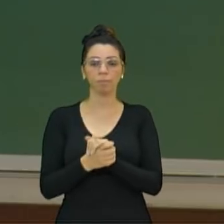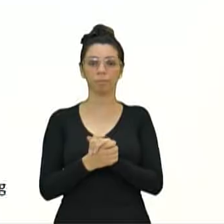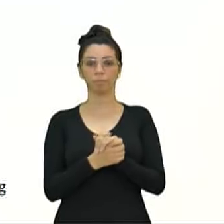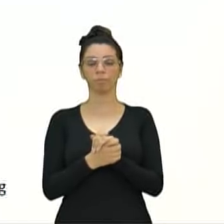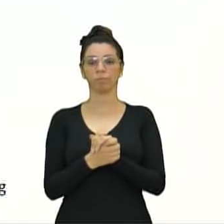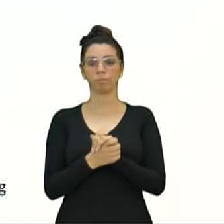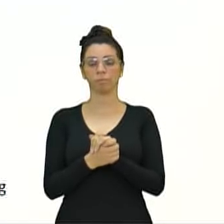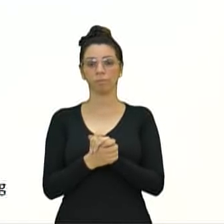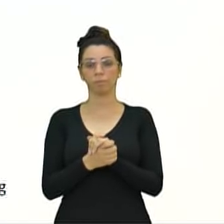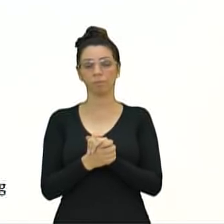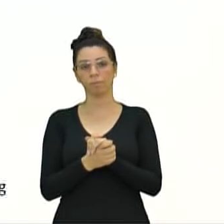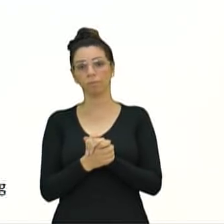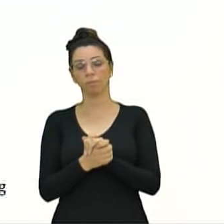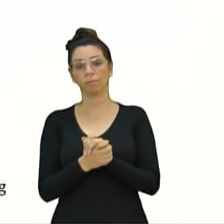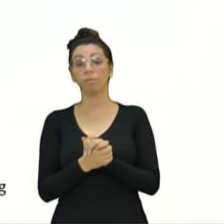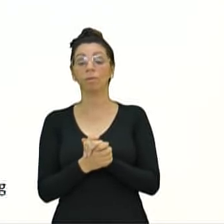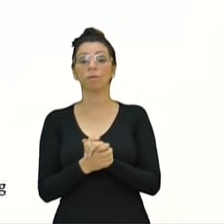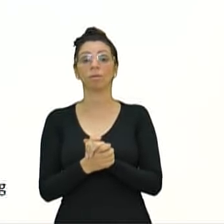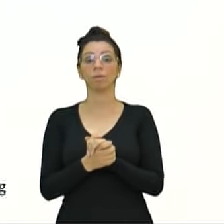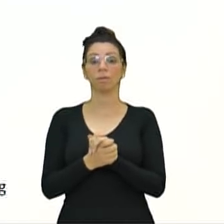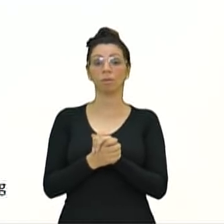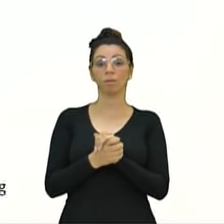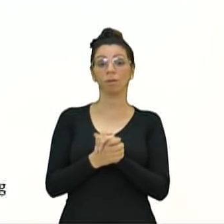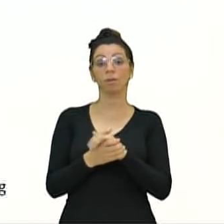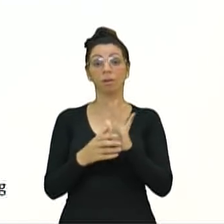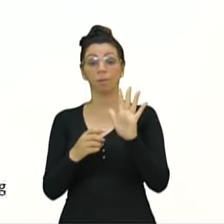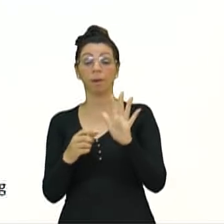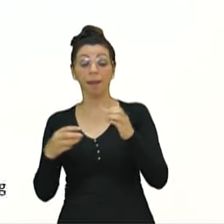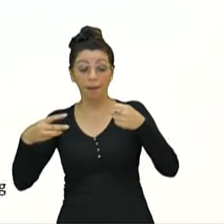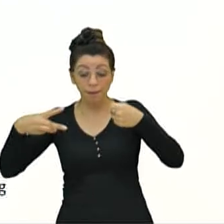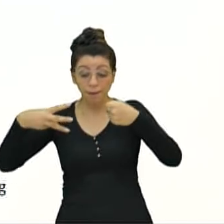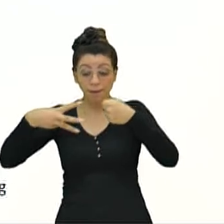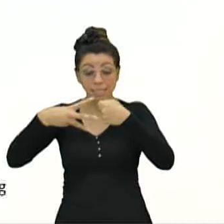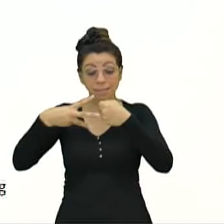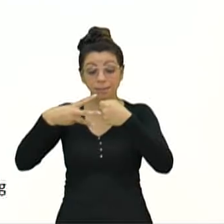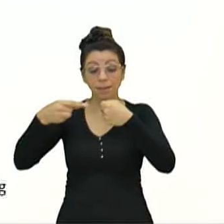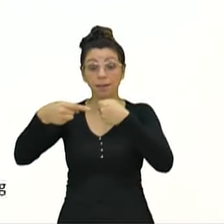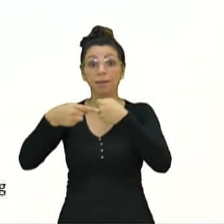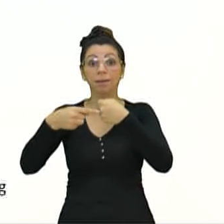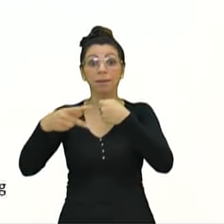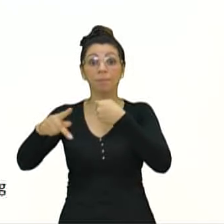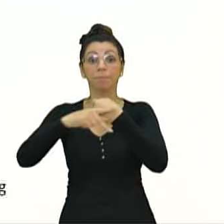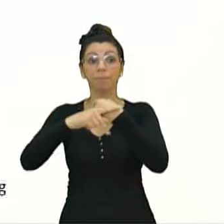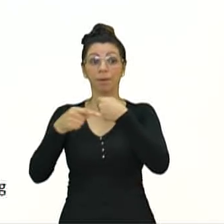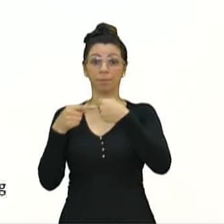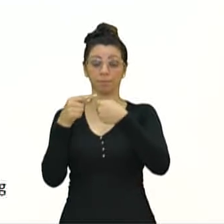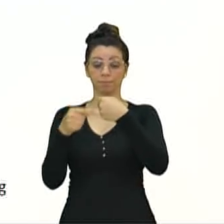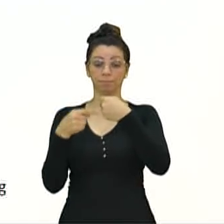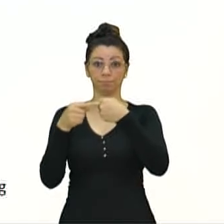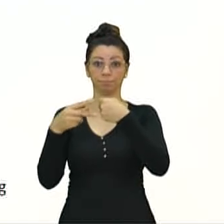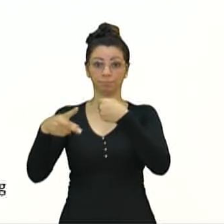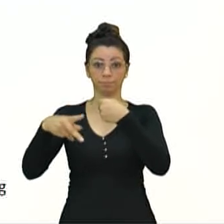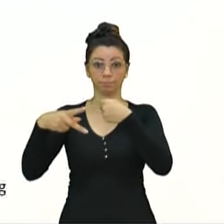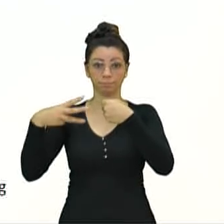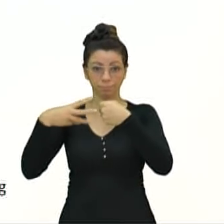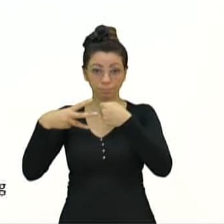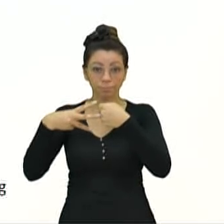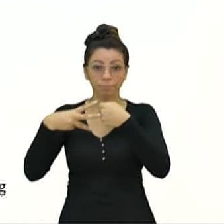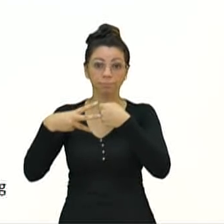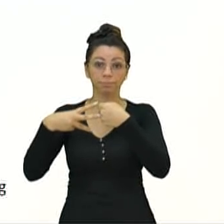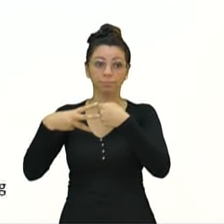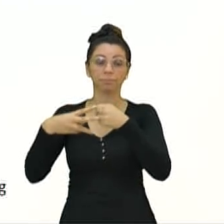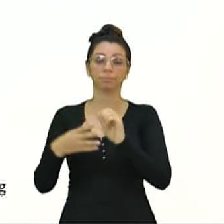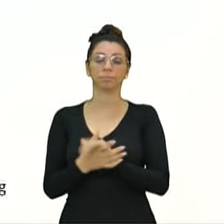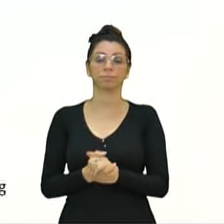o corpo celular é a célula propriamente dita. Tudo é a célula, lógico, mas aqui é a maior porcentagem desta